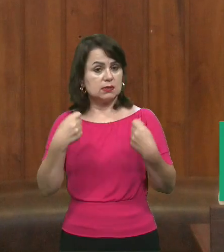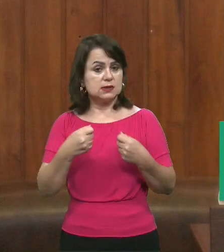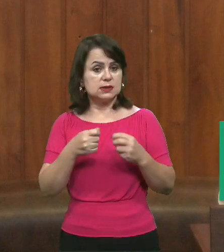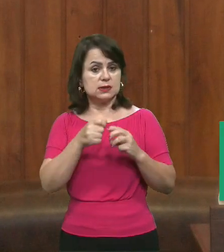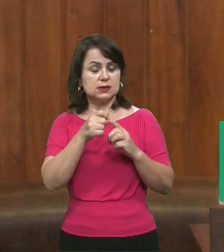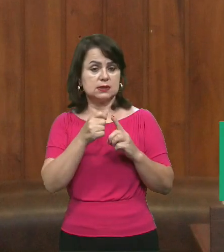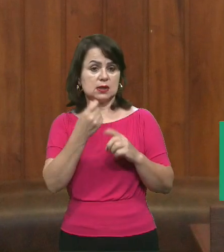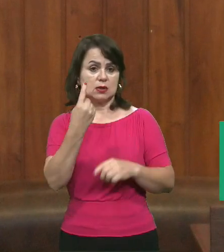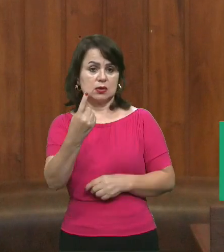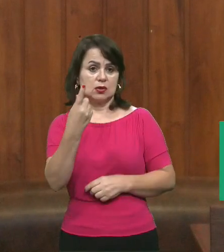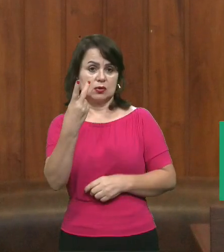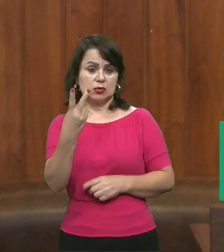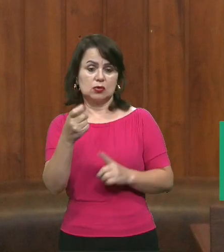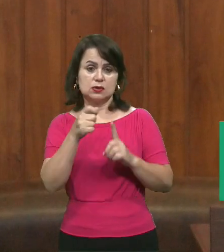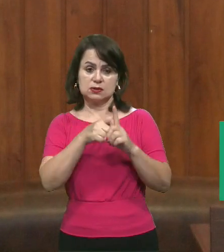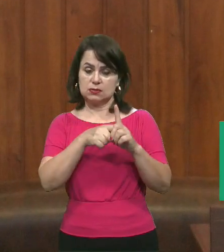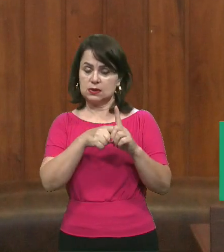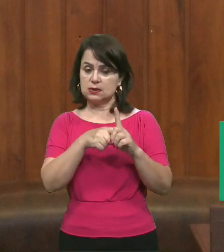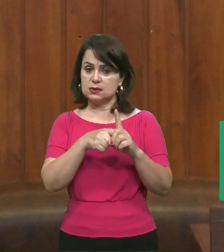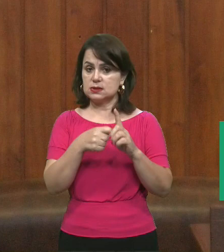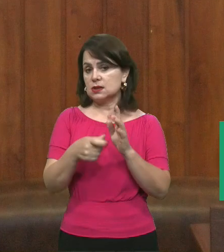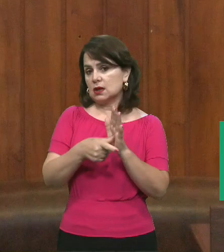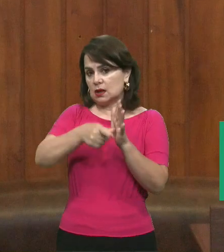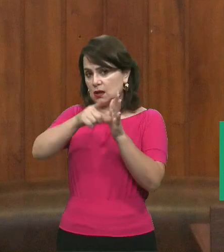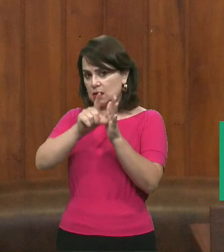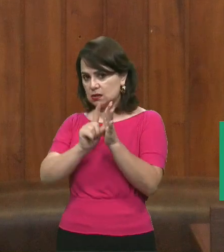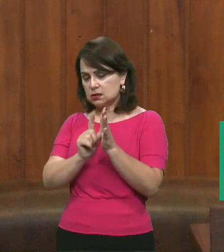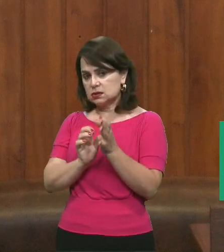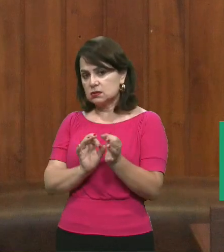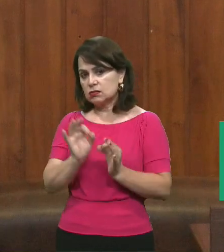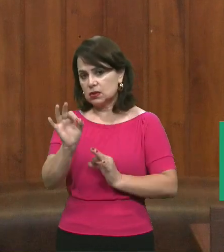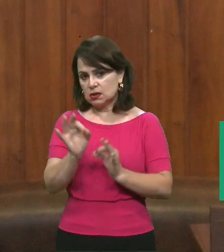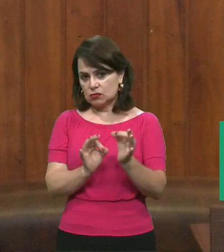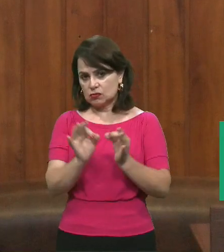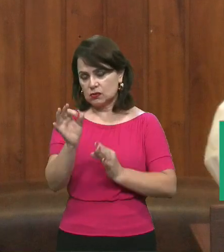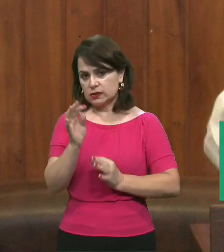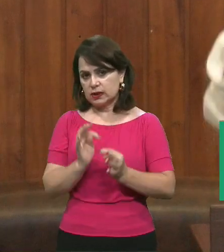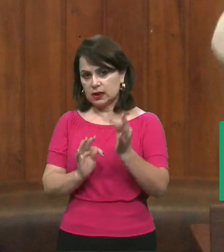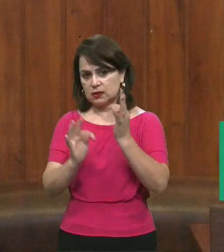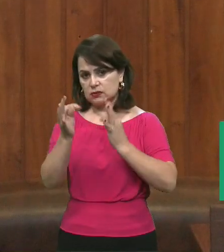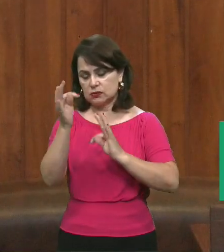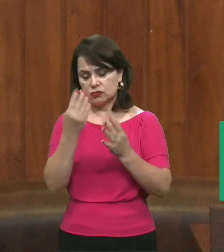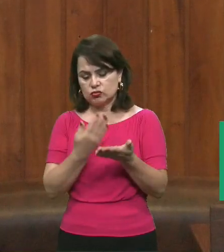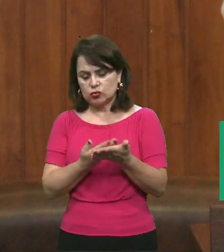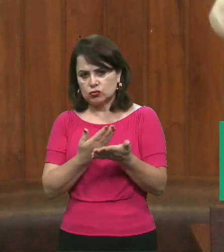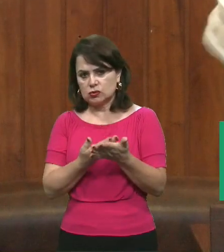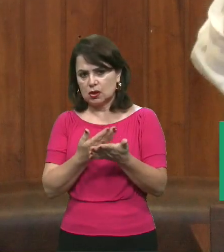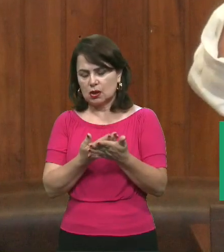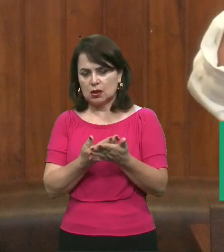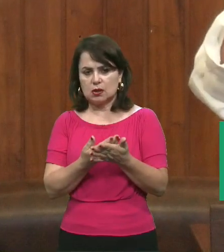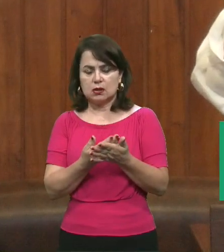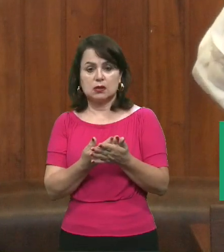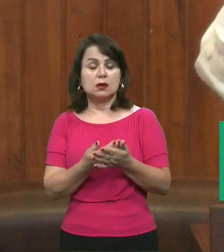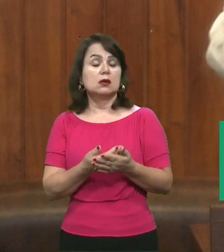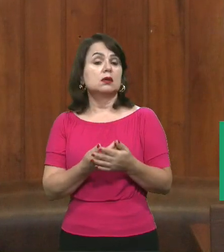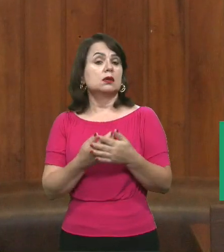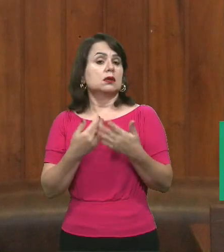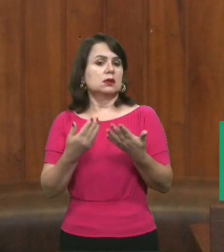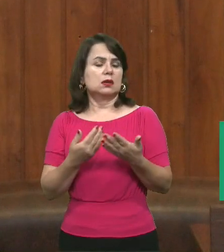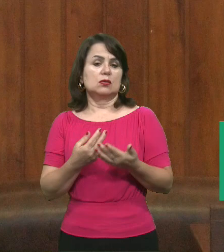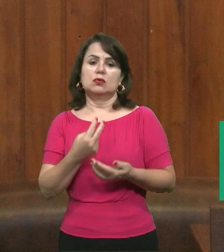estudos, certo? Estudo técnico. Não, para ver. No, e outra, não coloca radar